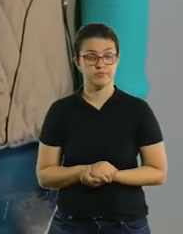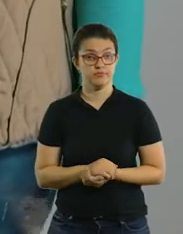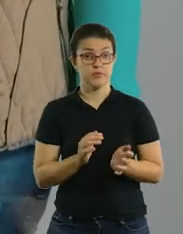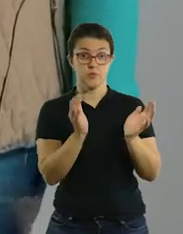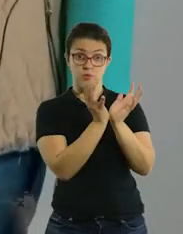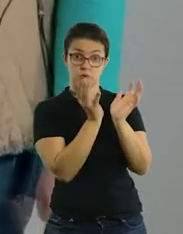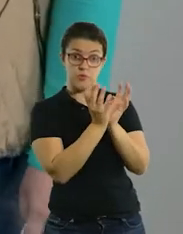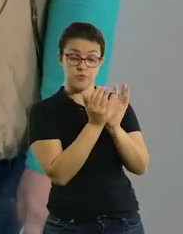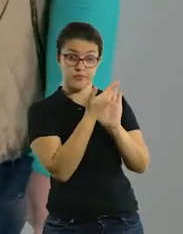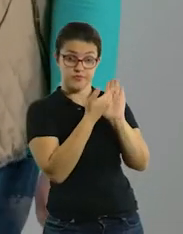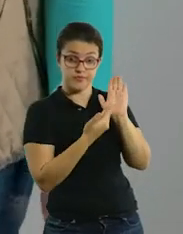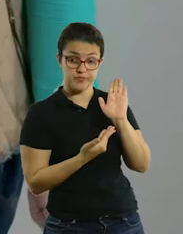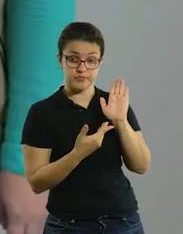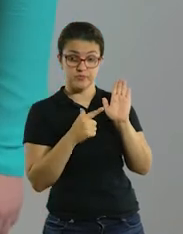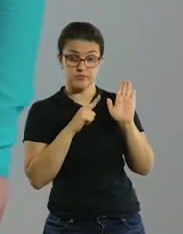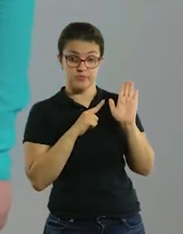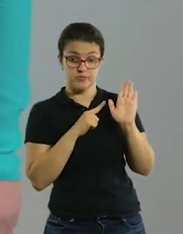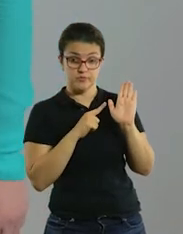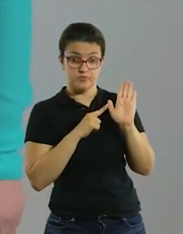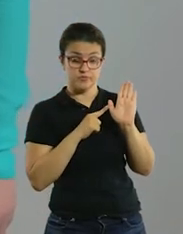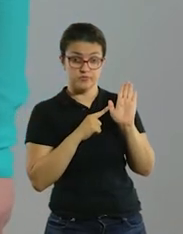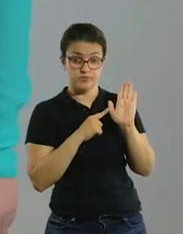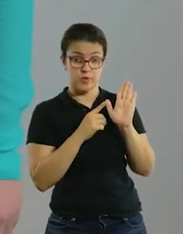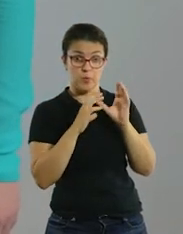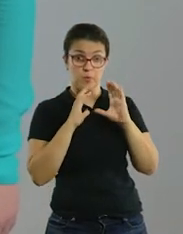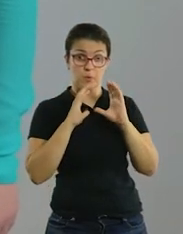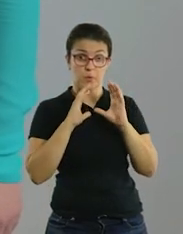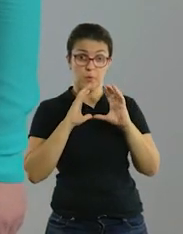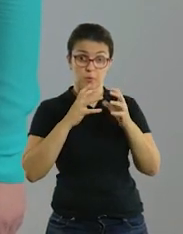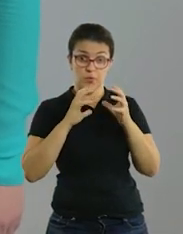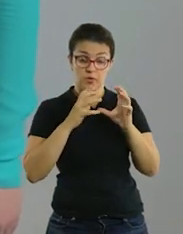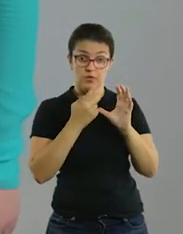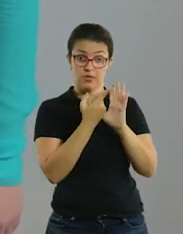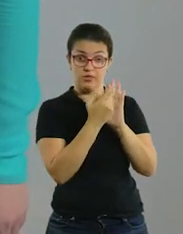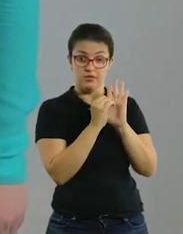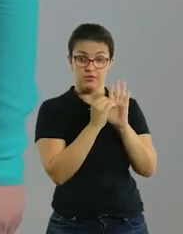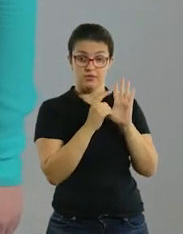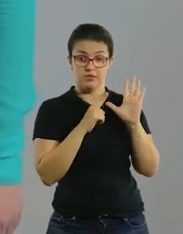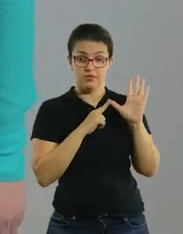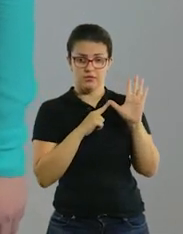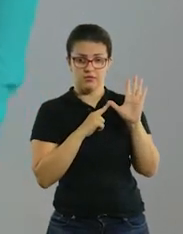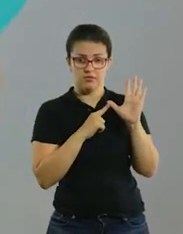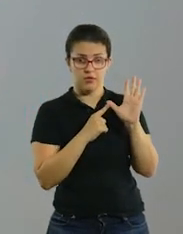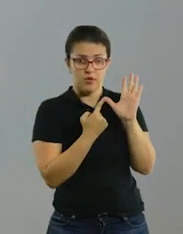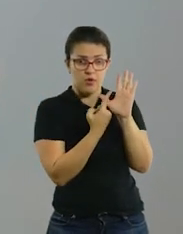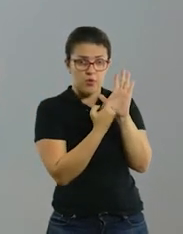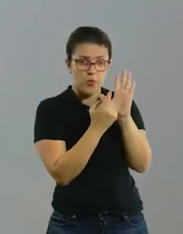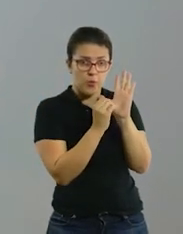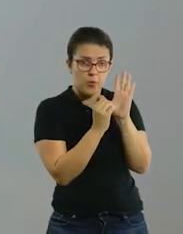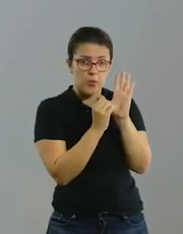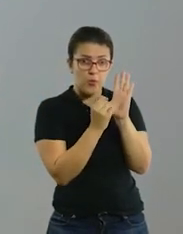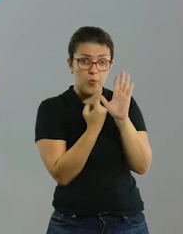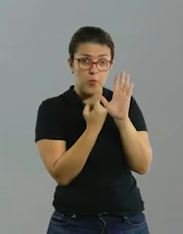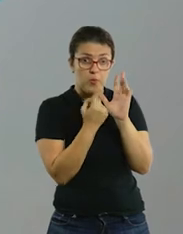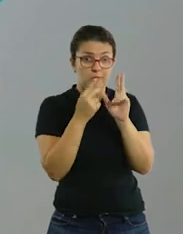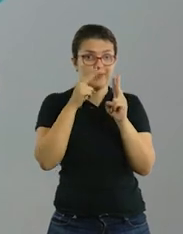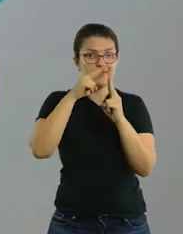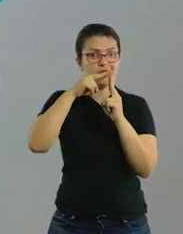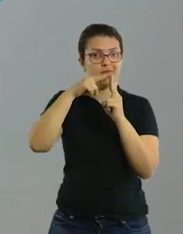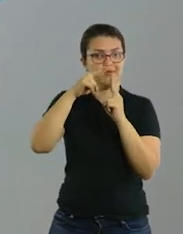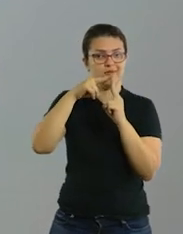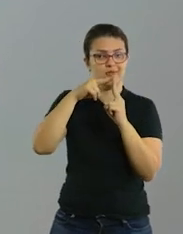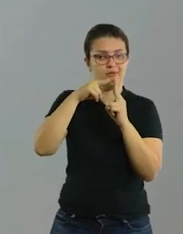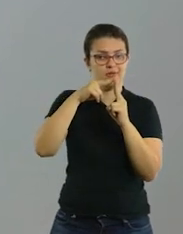Vejam esses agrupamentos. Eu tenho aqui 10 bolinhas. Essas 10 bolinhas formam uma dezena de